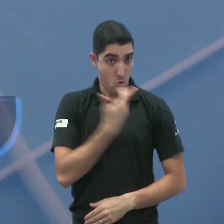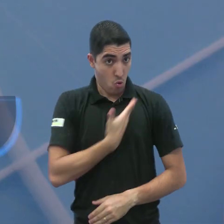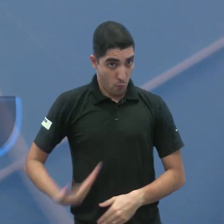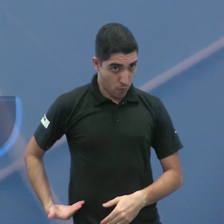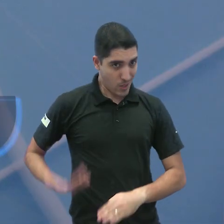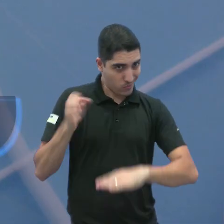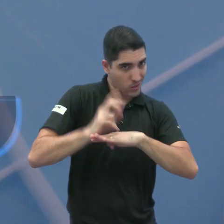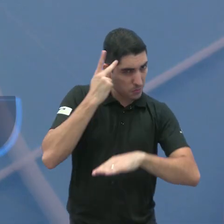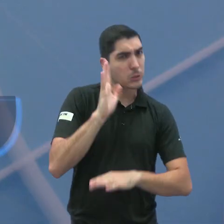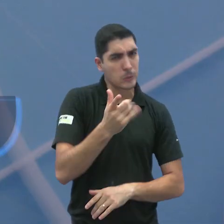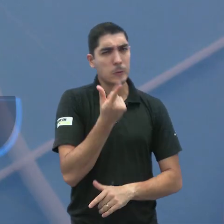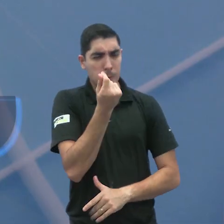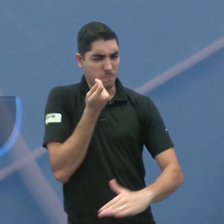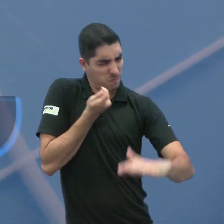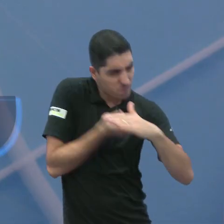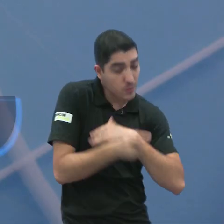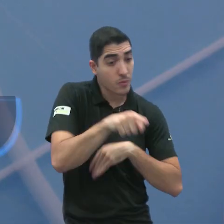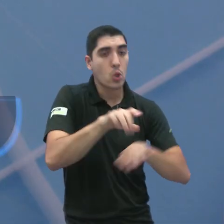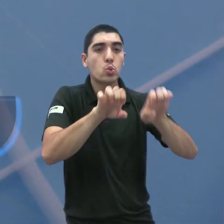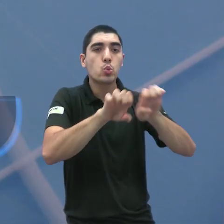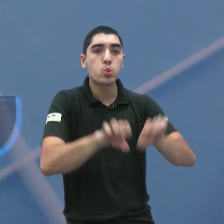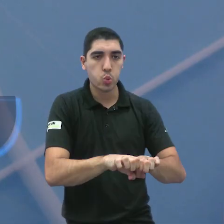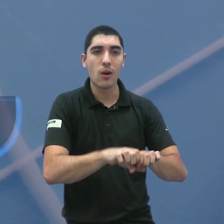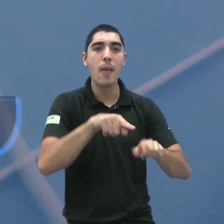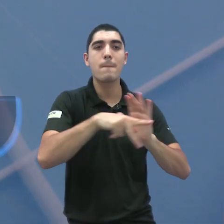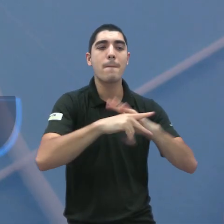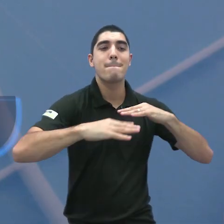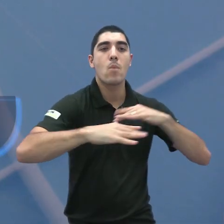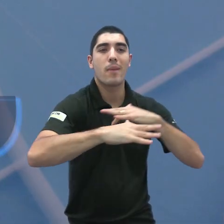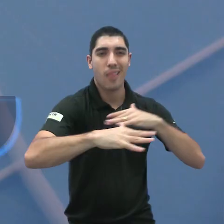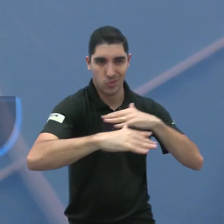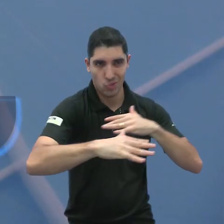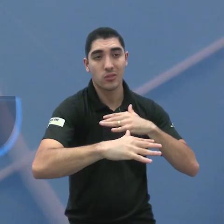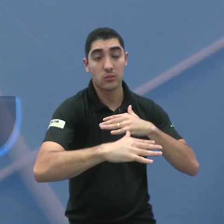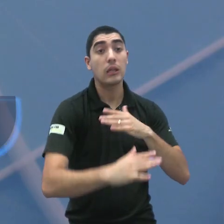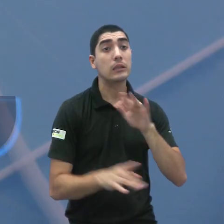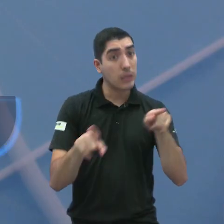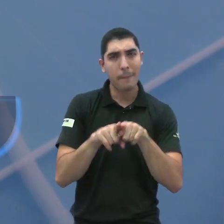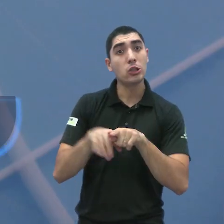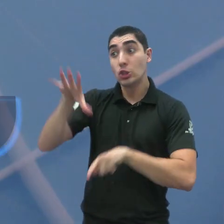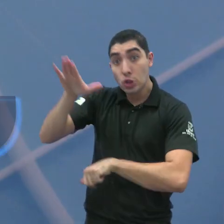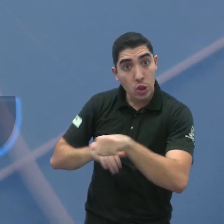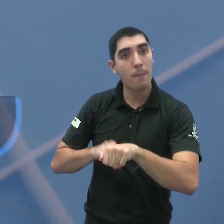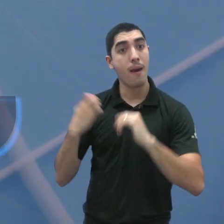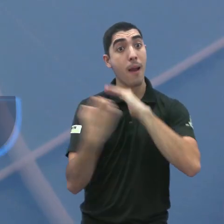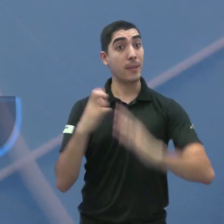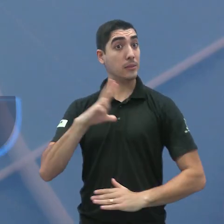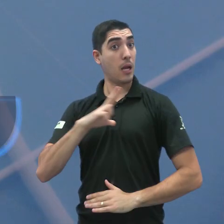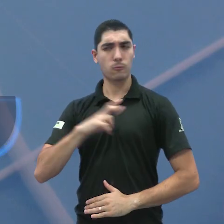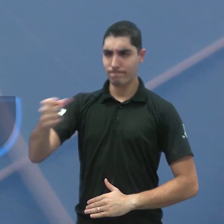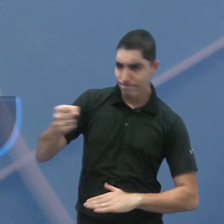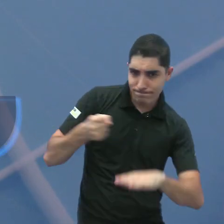tem investido em infraestrutura de mobilidade urbana e trazendo a iniciativa privada para investir no modal